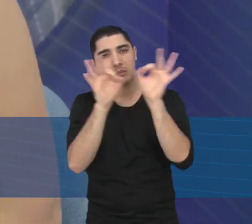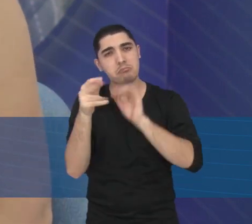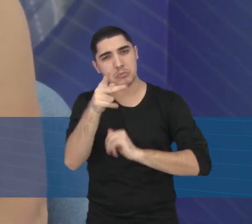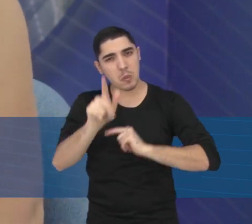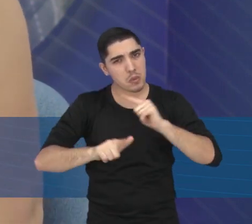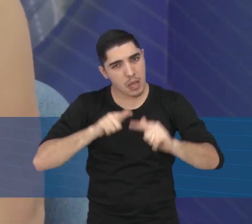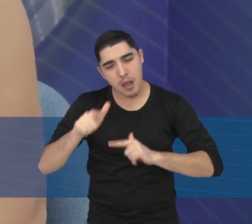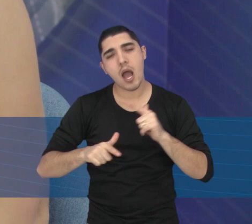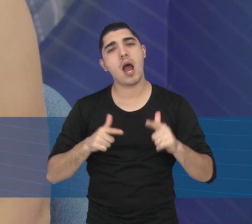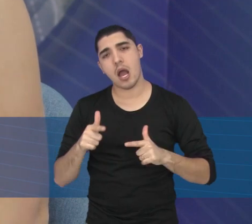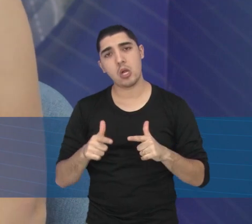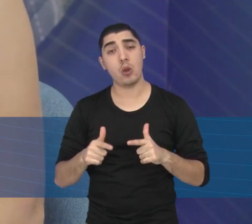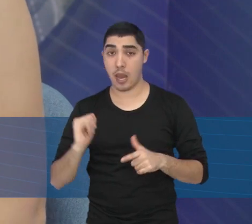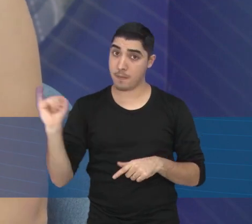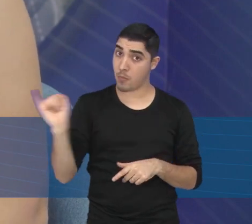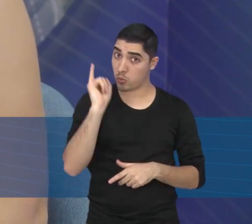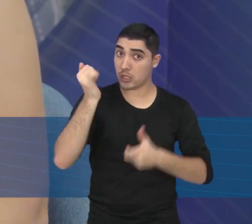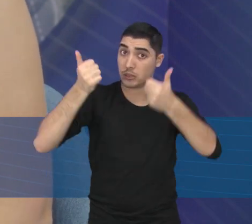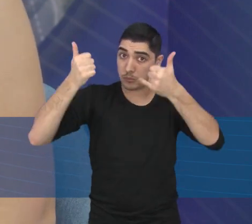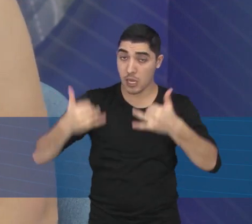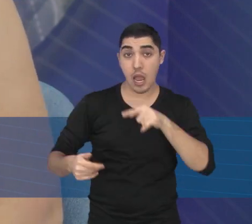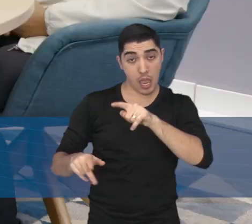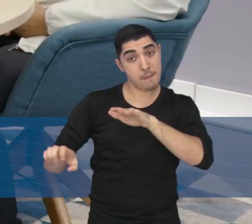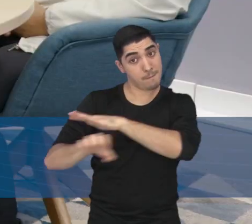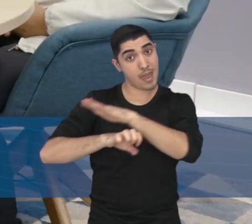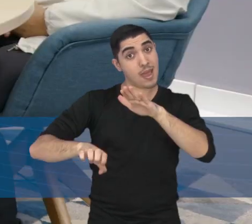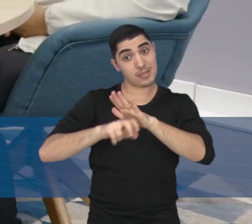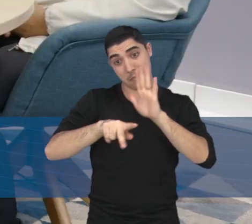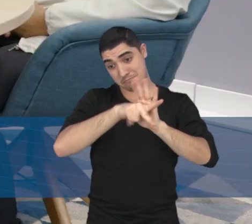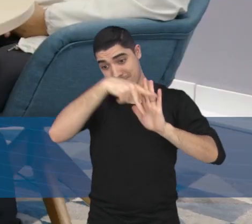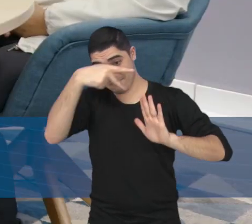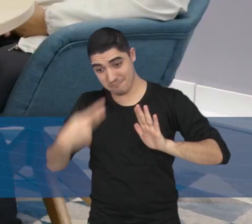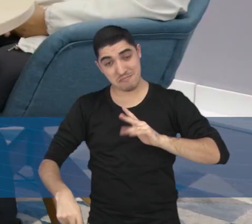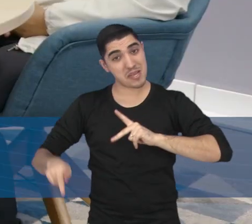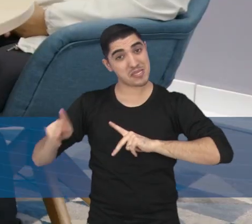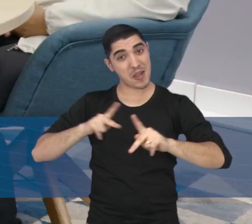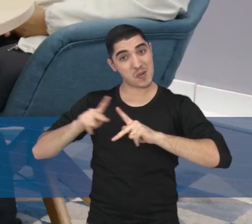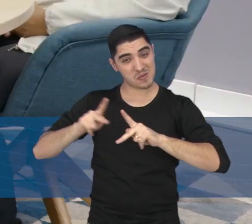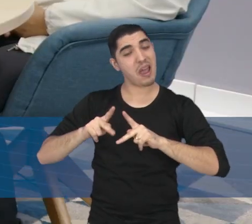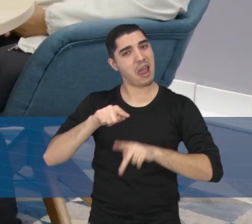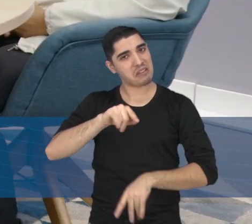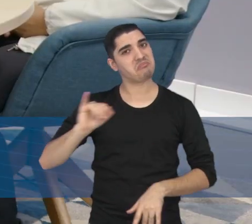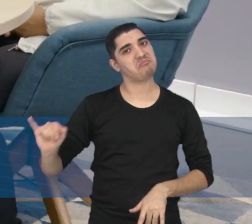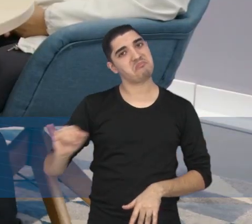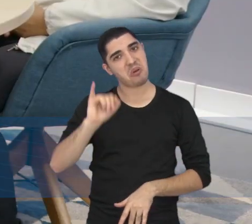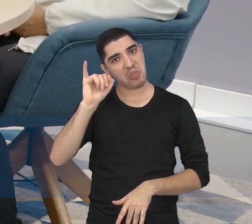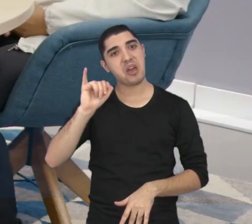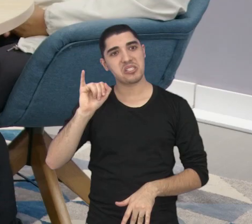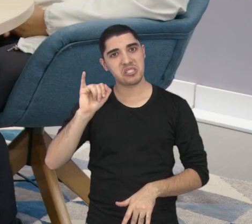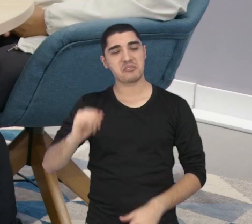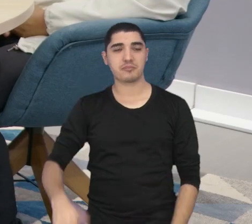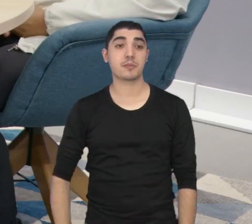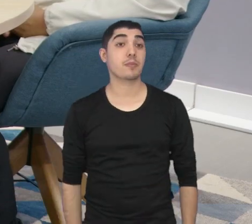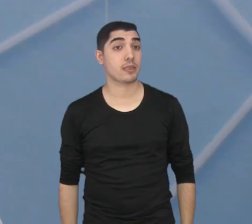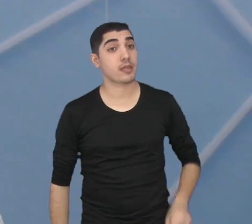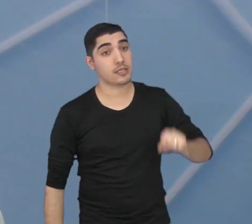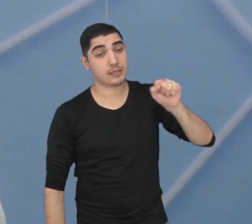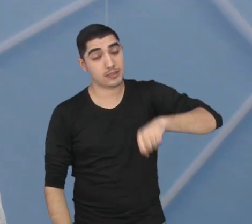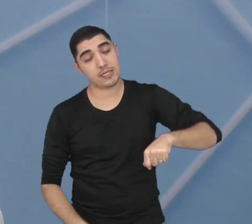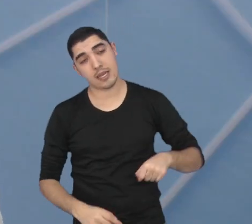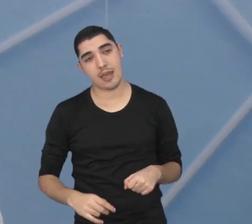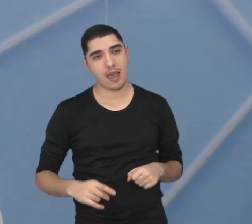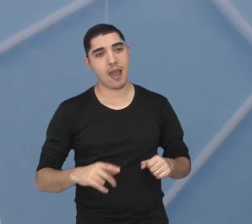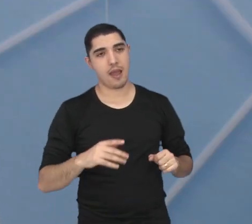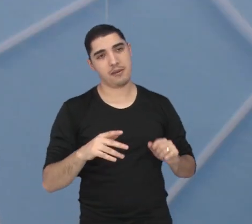desse trabalho de vocês, né? É importante frisar uma empresa joseense fazendo esse trabalho tão importante. Na verdade, então a